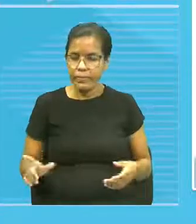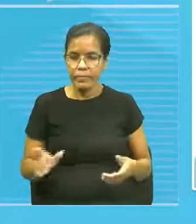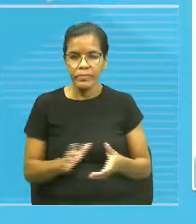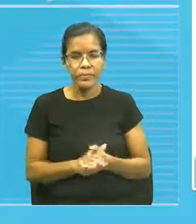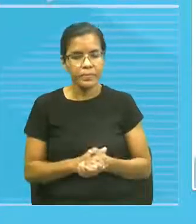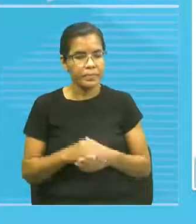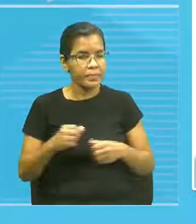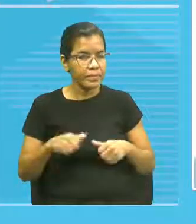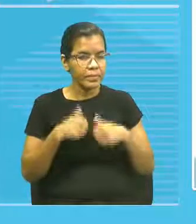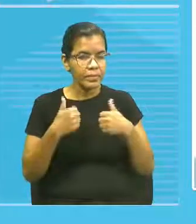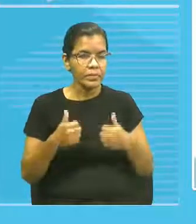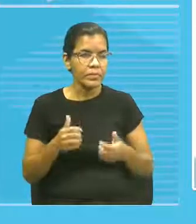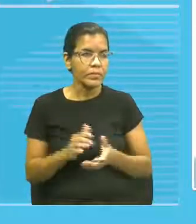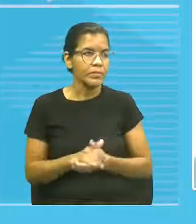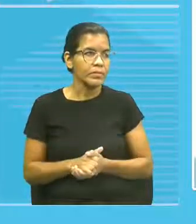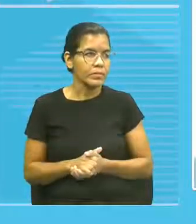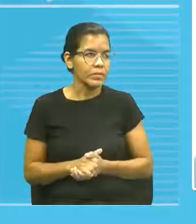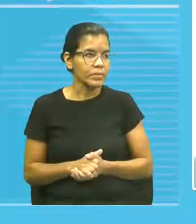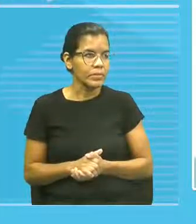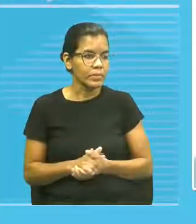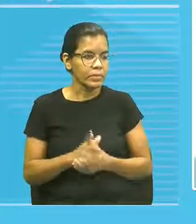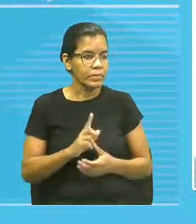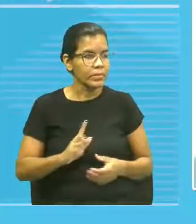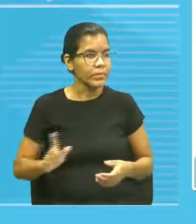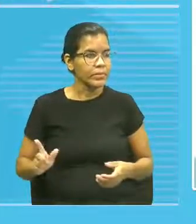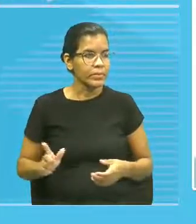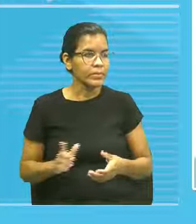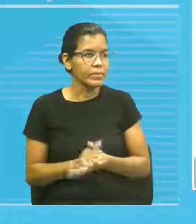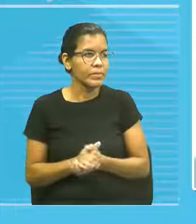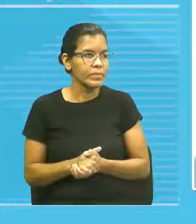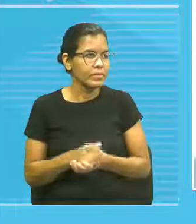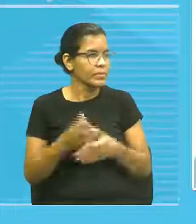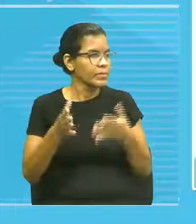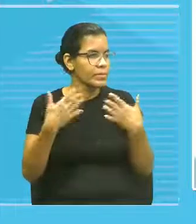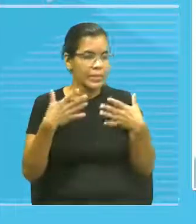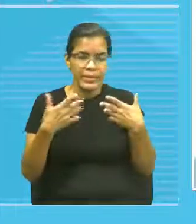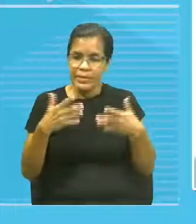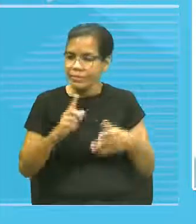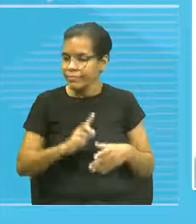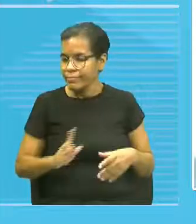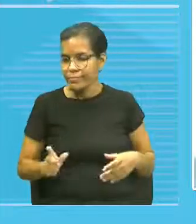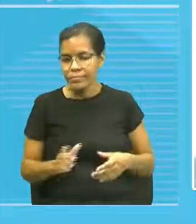Tô bem. Cassandra disser não, tô achando essas quinturas, não.